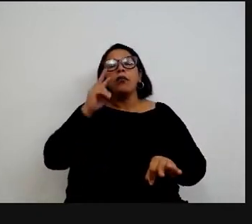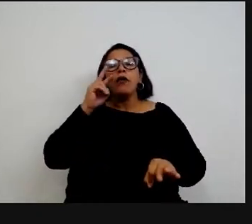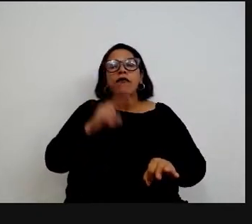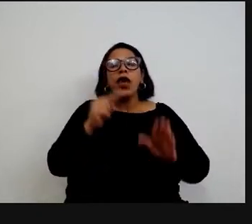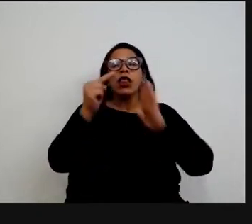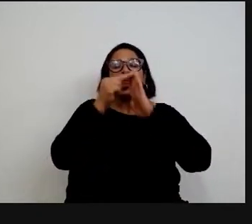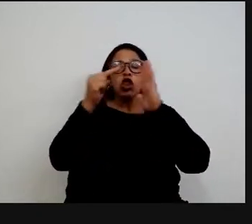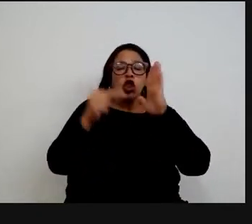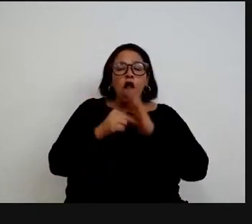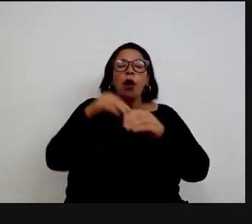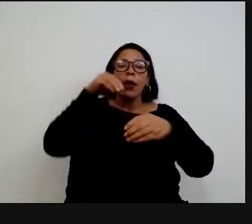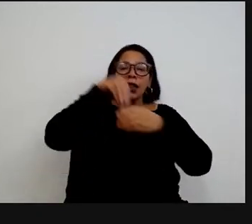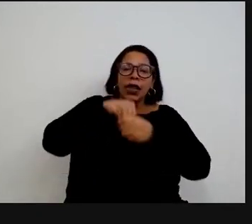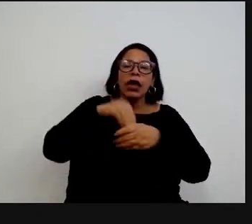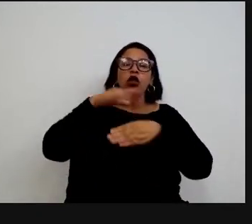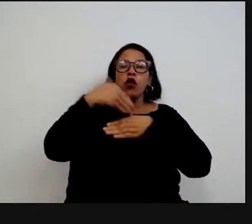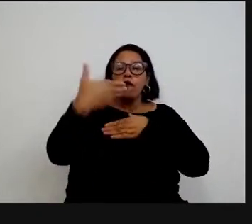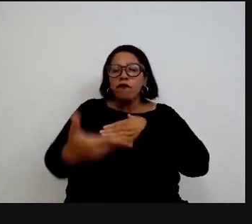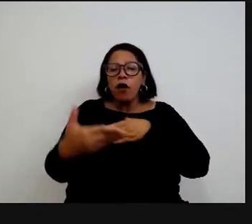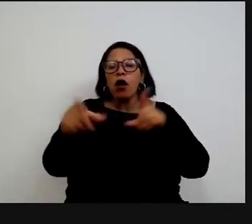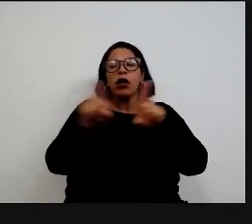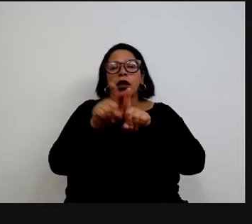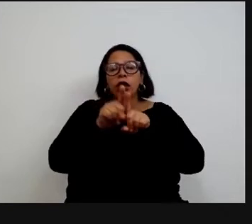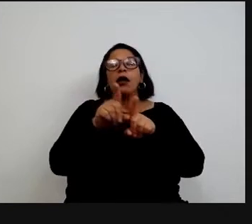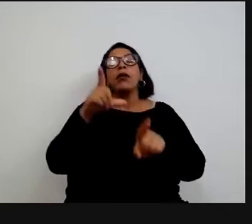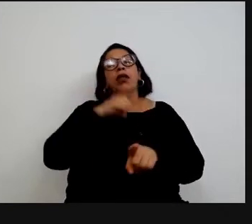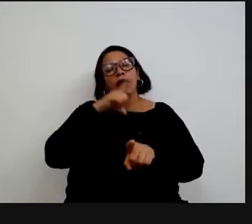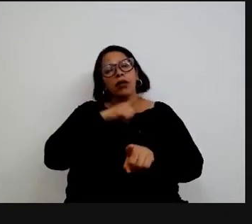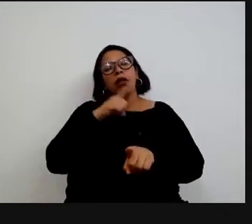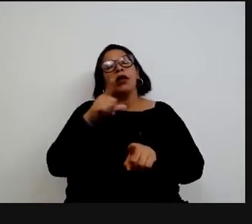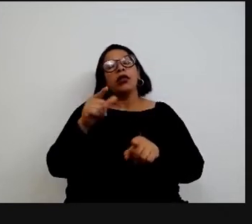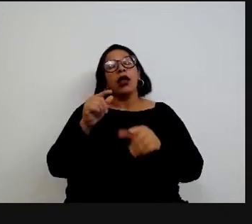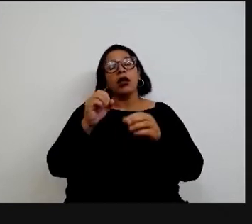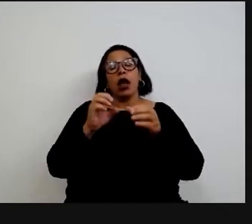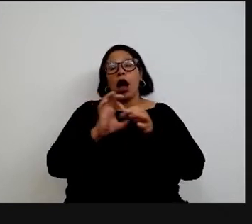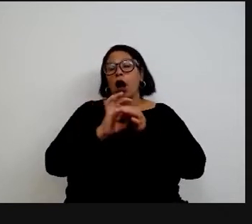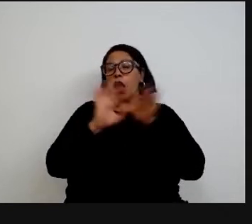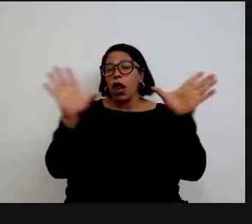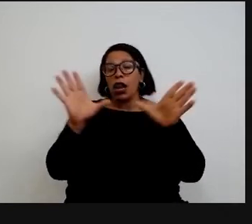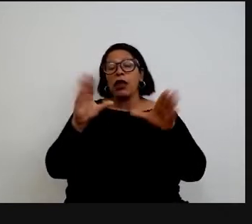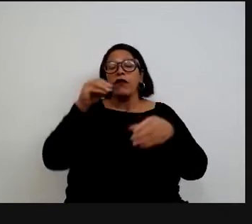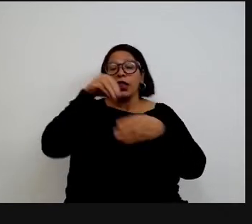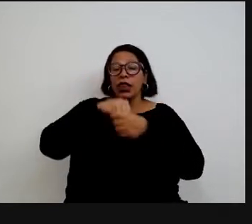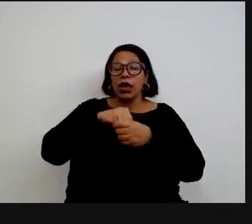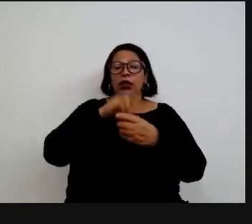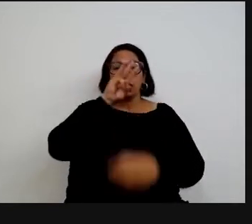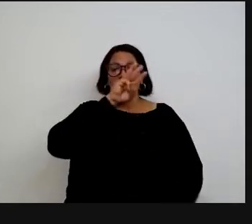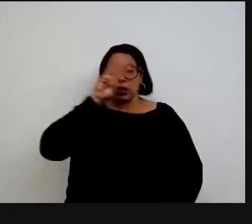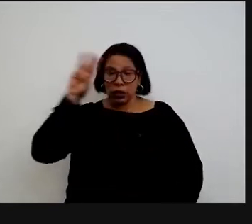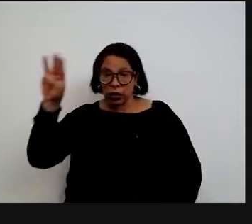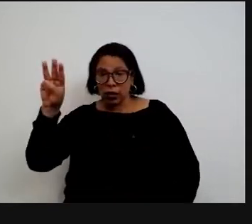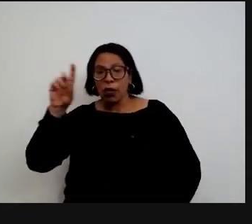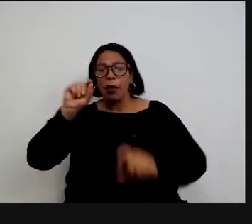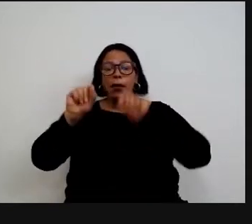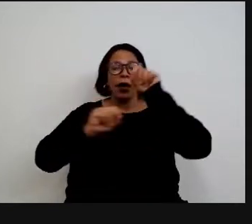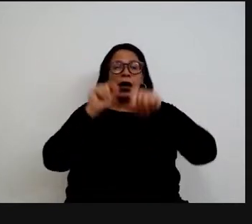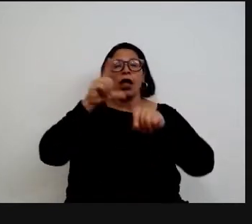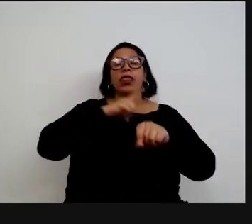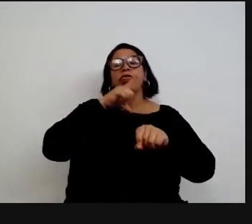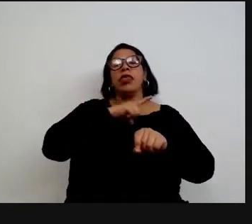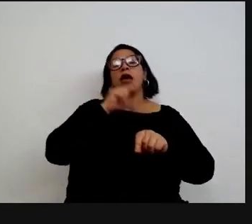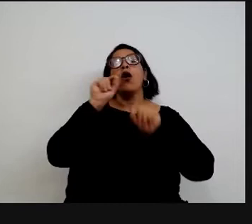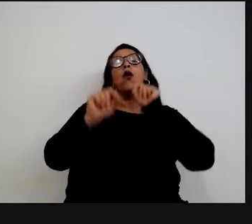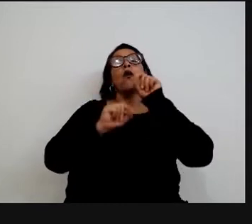para as normas externas e internas. Então, a gente traz essa curadoria e a gente abriu um espaço dentro dessa plataforma para que